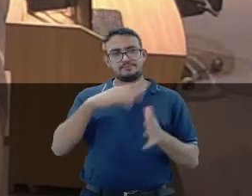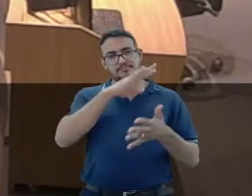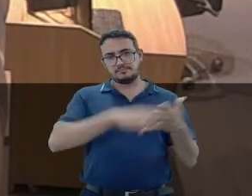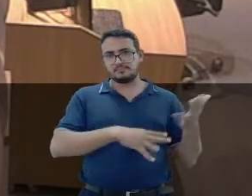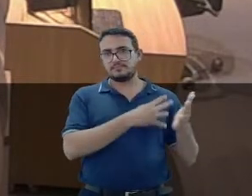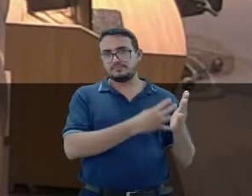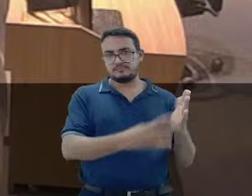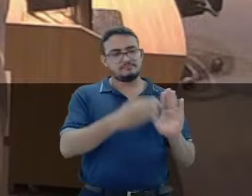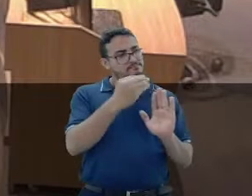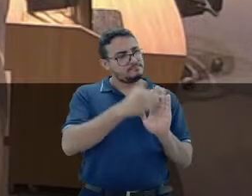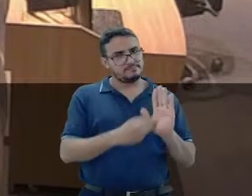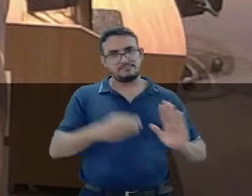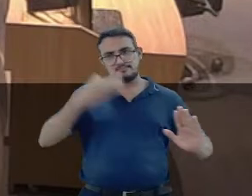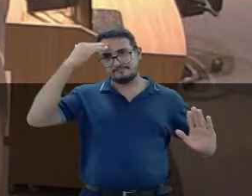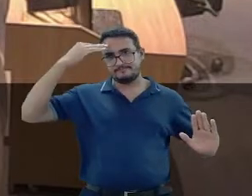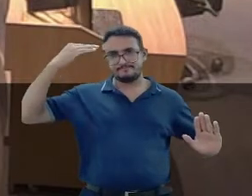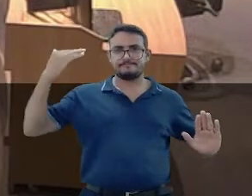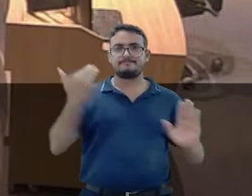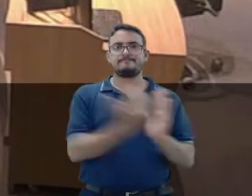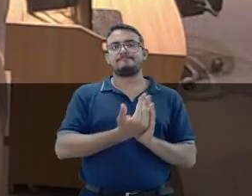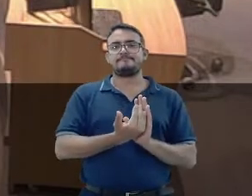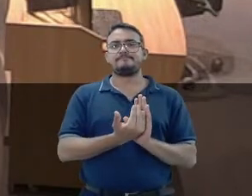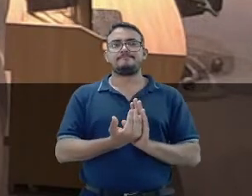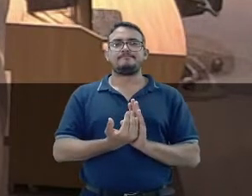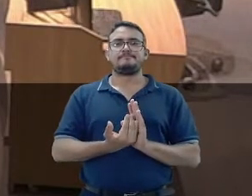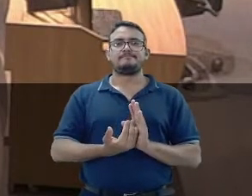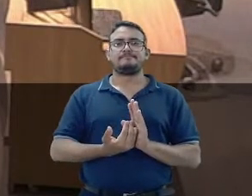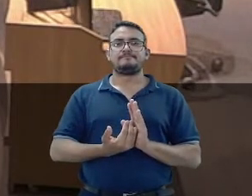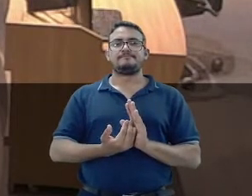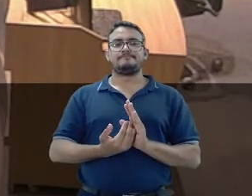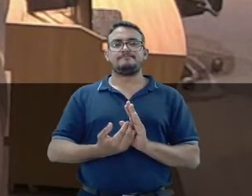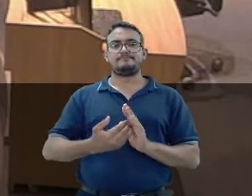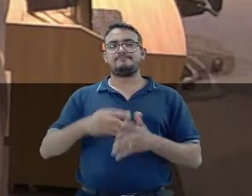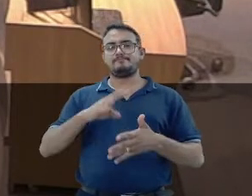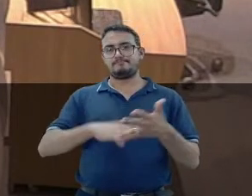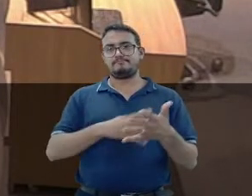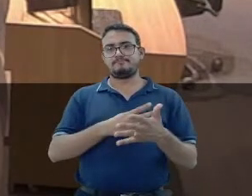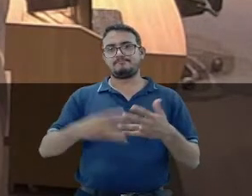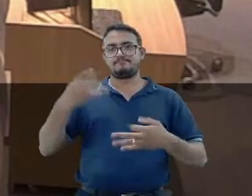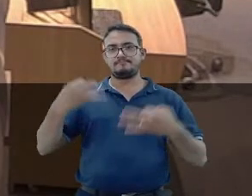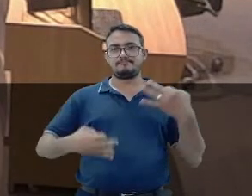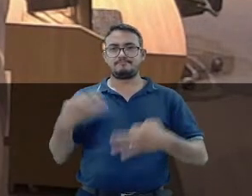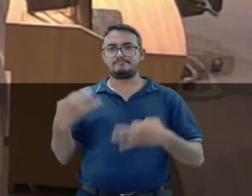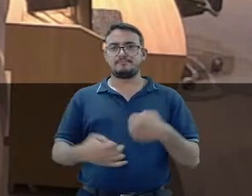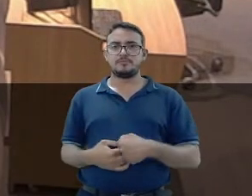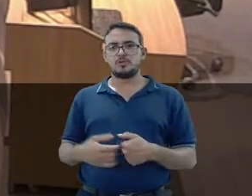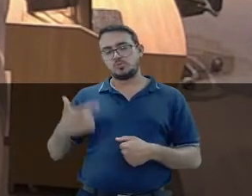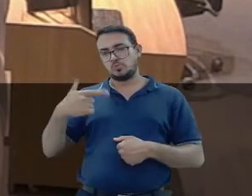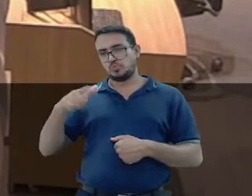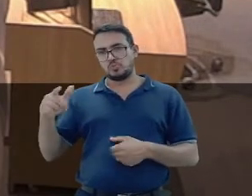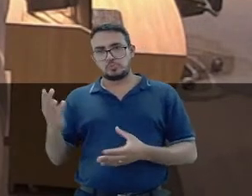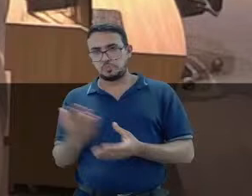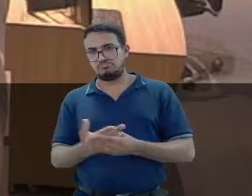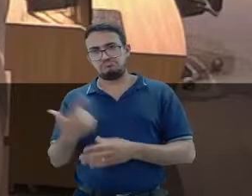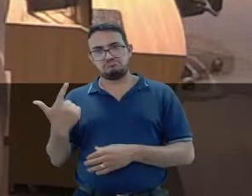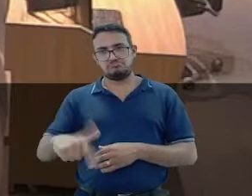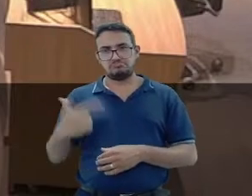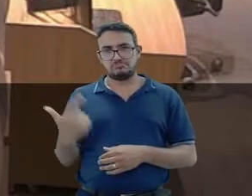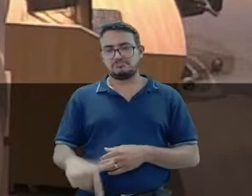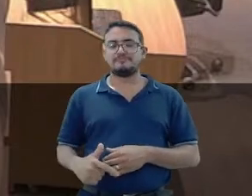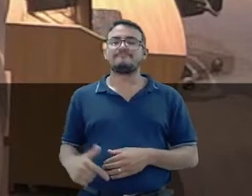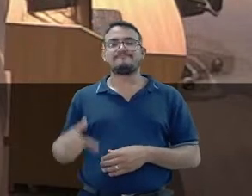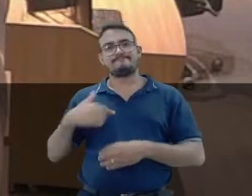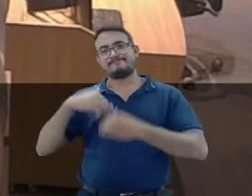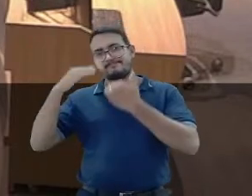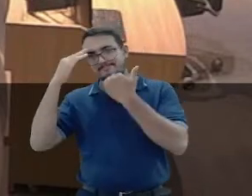resultados proclamados conforme apontado nas respectivas planilhas de julgamento. Não havendo outros processos, eu agradeço